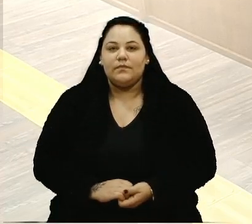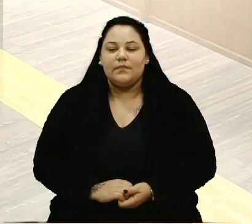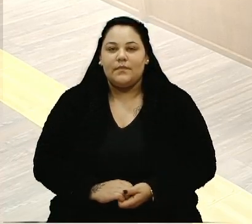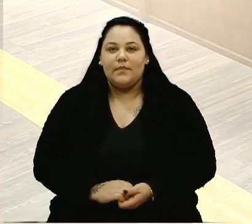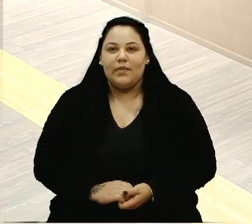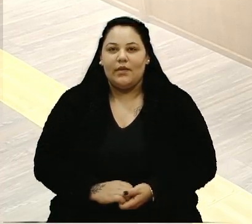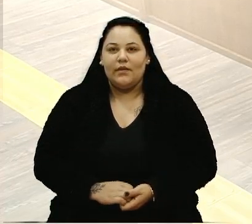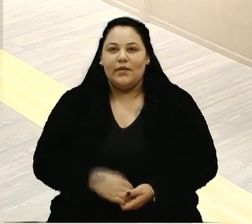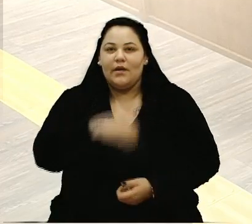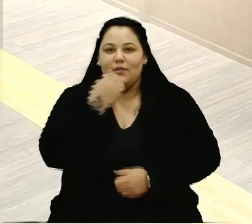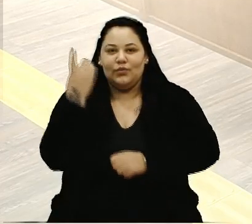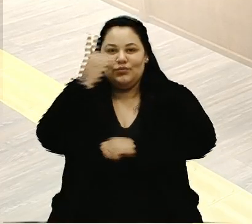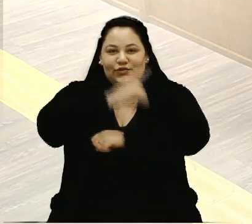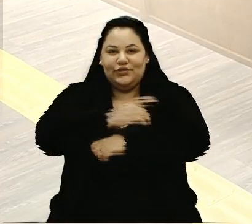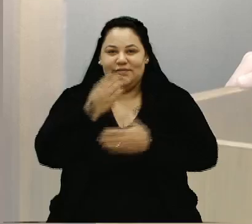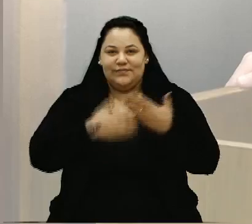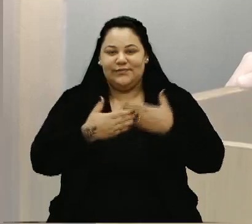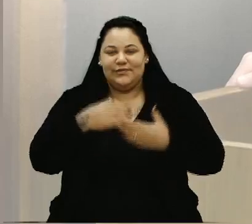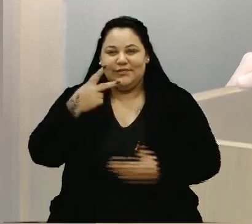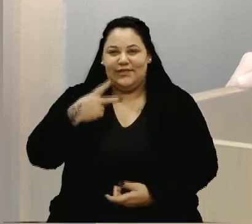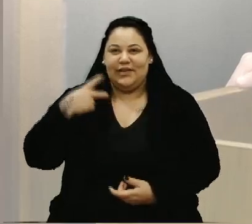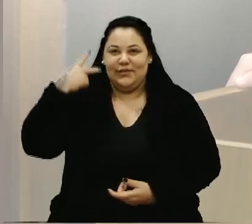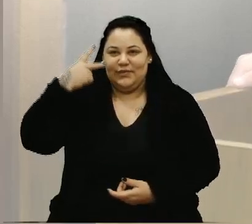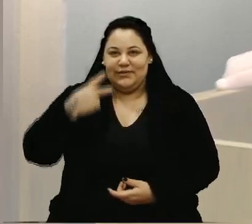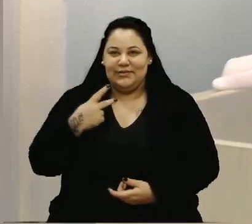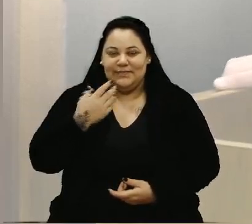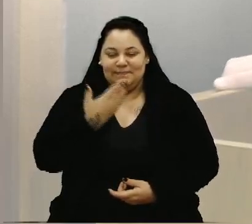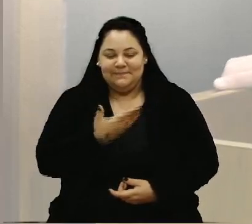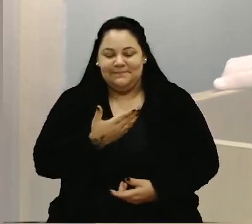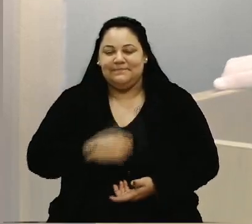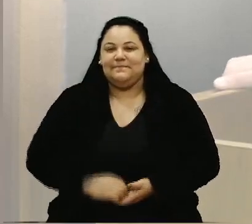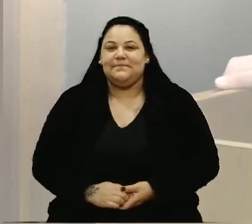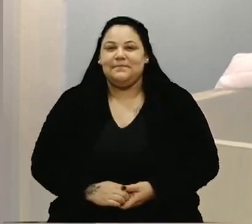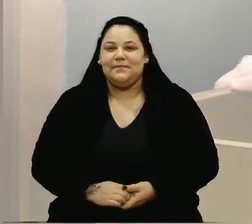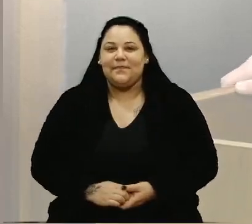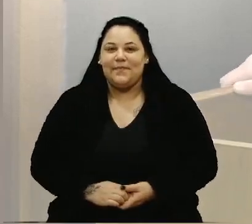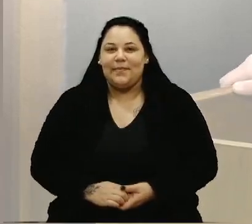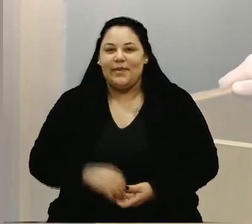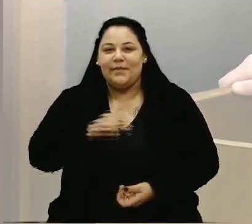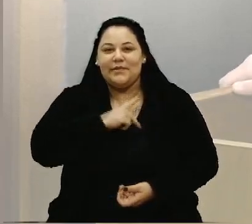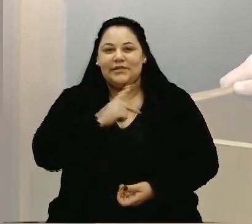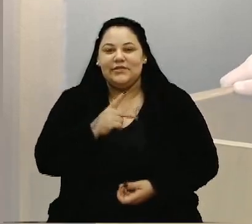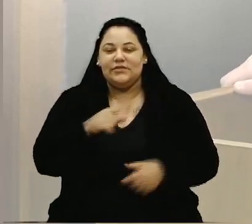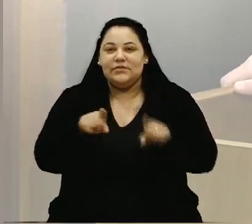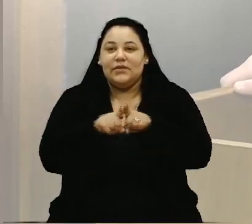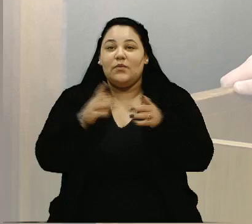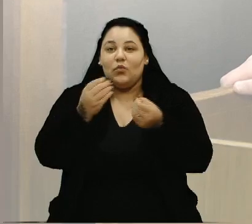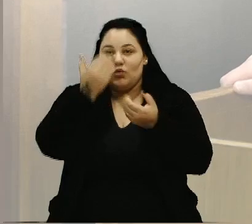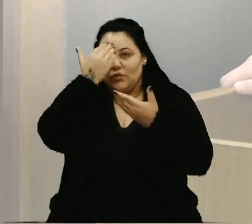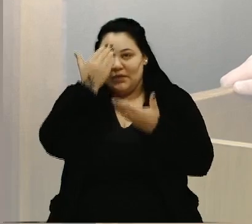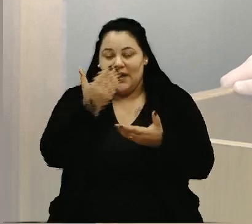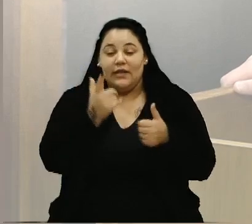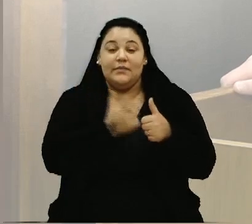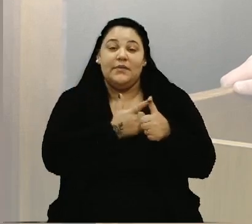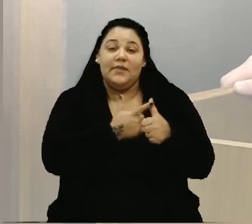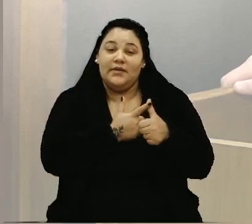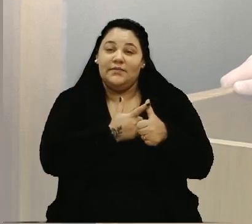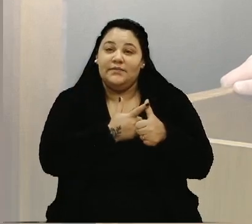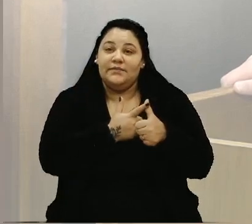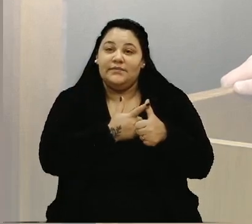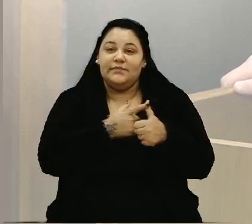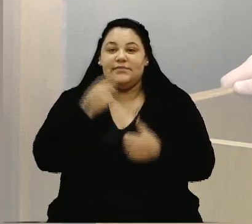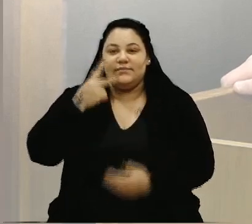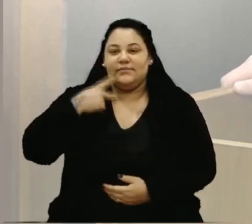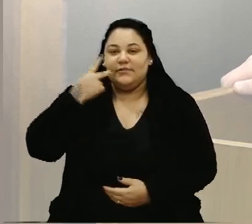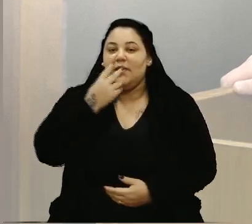Bom dia, senhoras vereadores, senhoras vereadoras, senhora Presidente, muito obrigado, em primeiro lugar, vereador